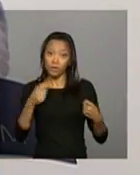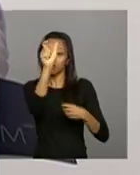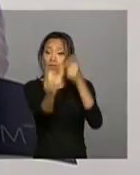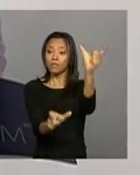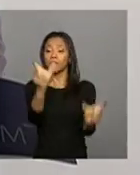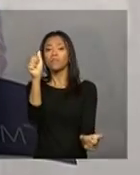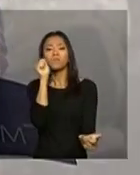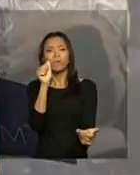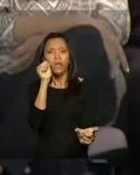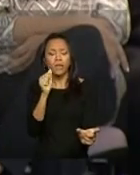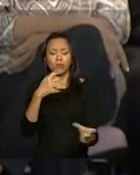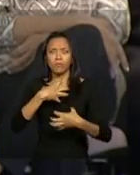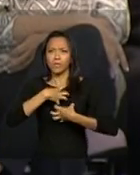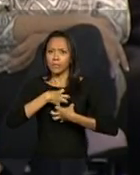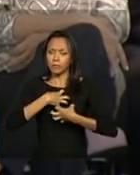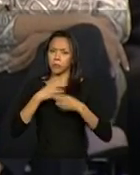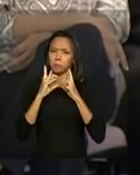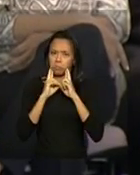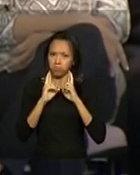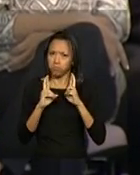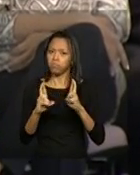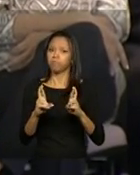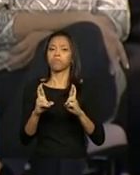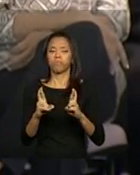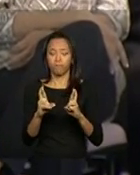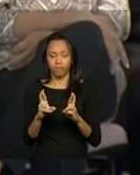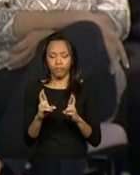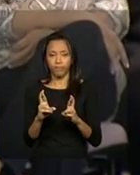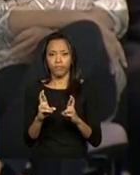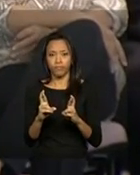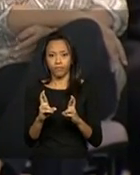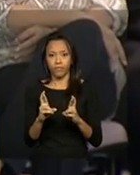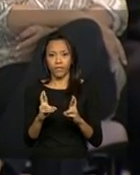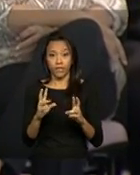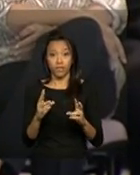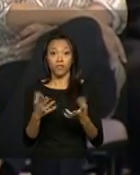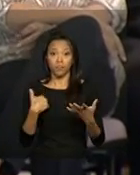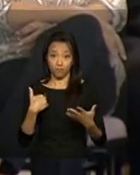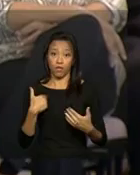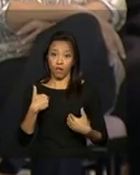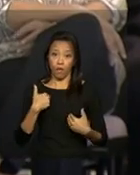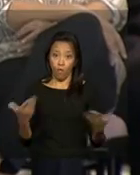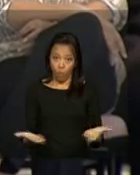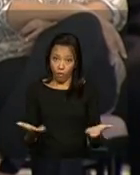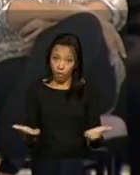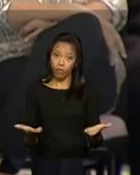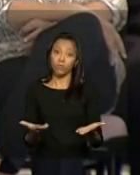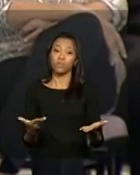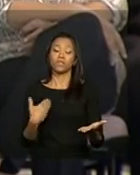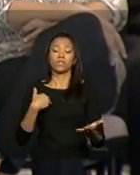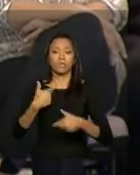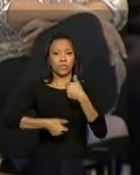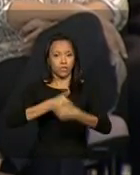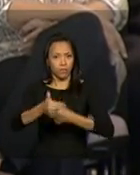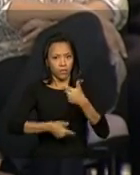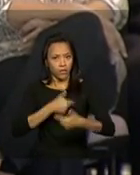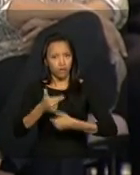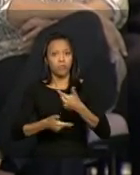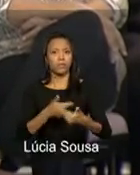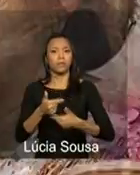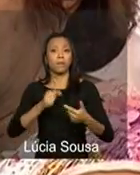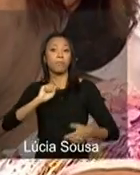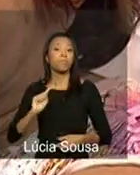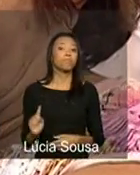só uma honra de estar à frente dessa pasta no governo da